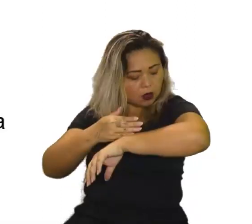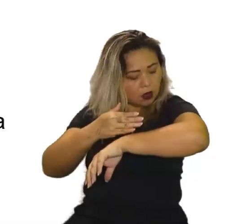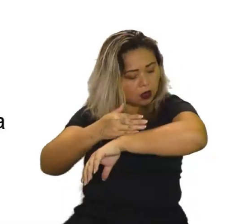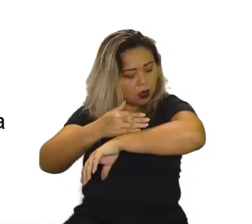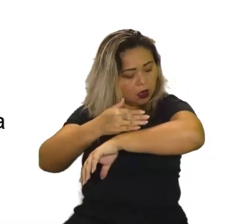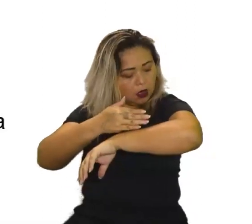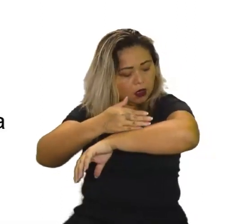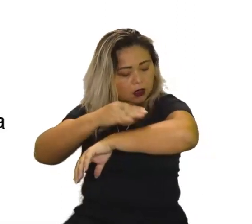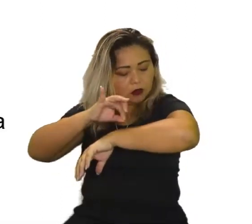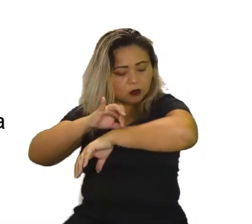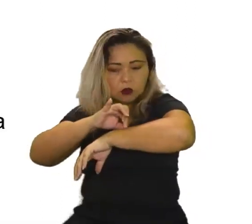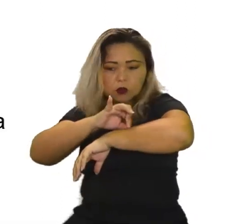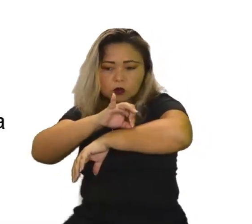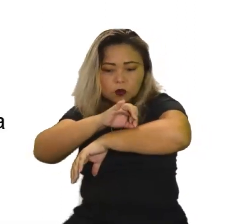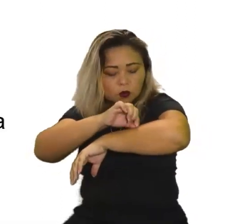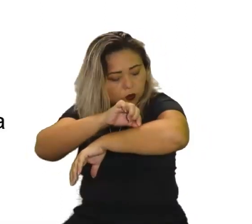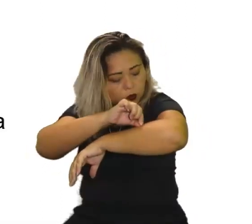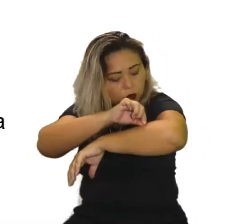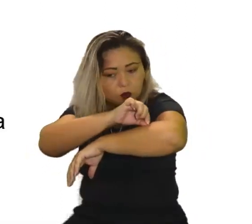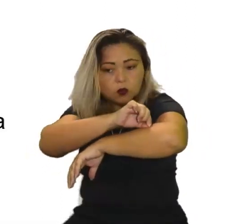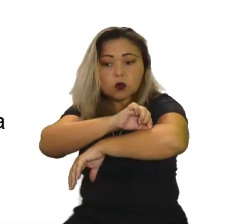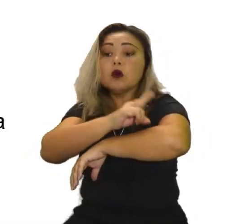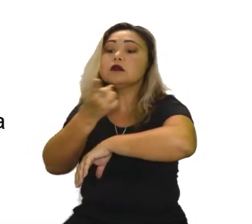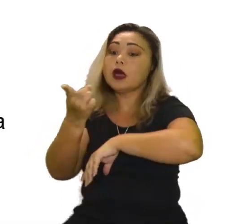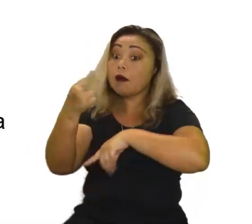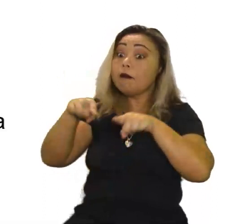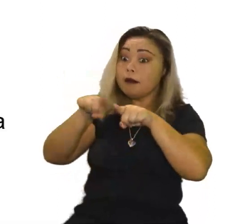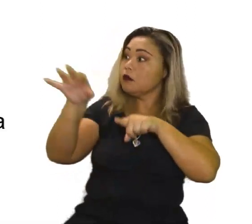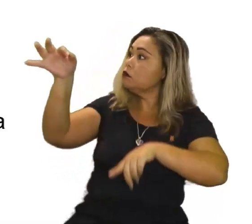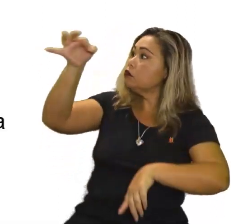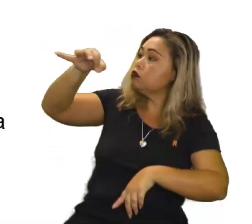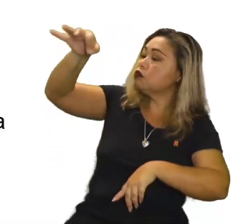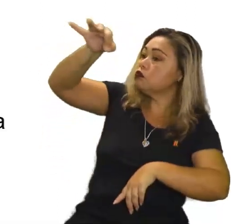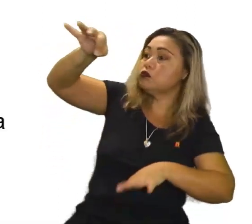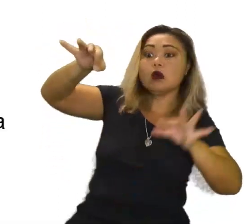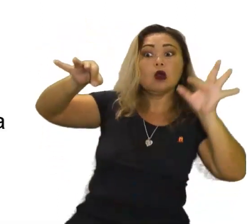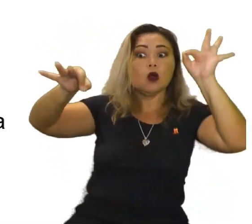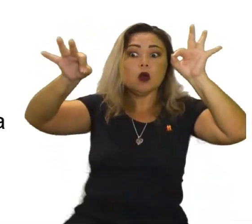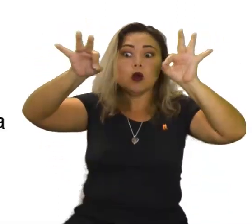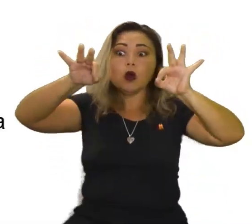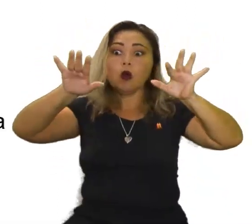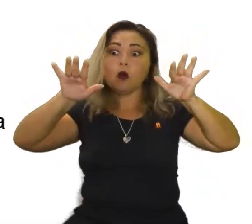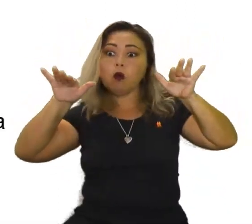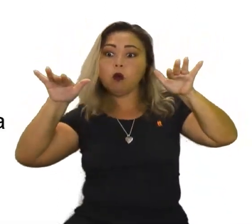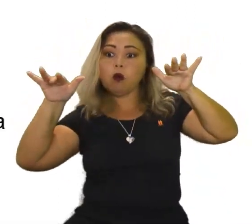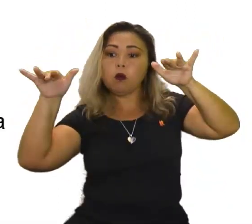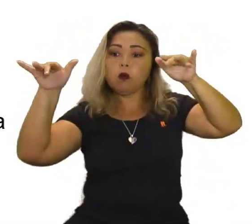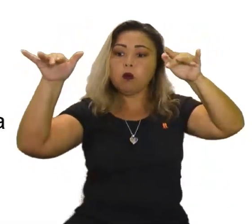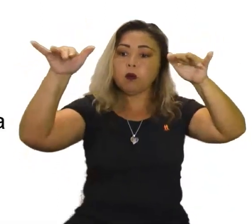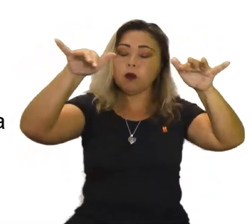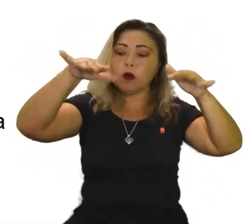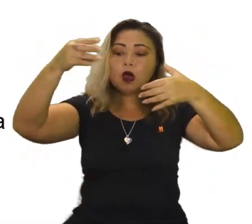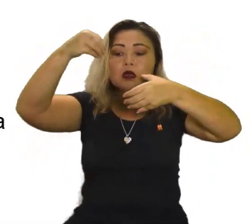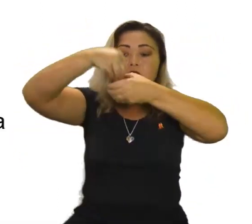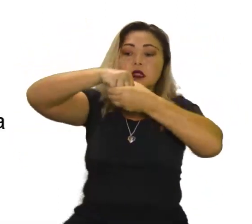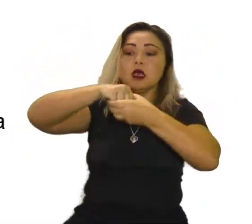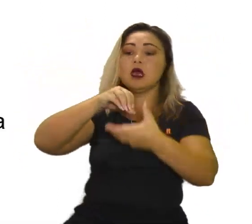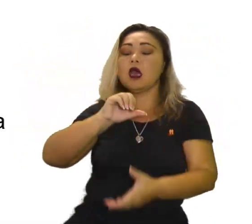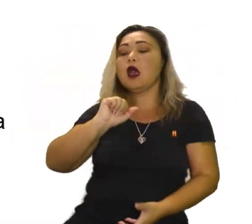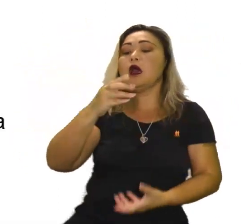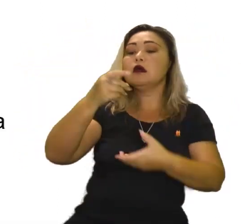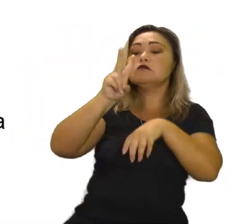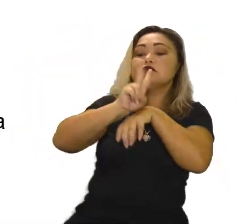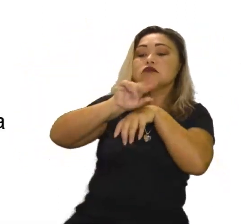outra, naquelas trilhas, também no voo das abelhas, a comunicação delas dentro de um apiário é feita por